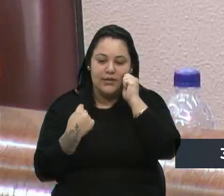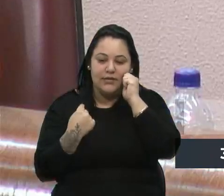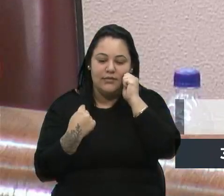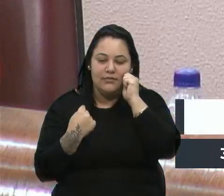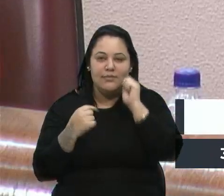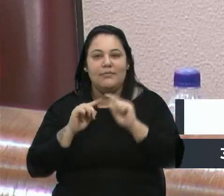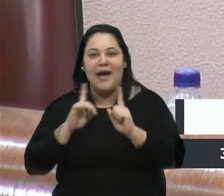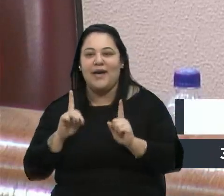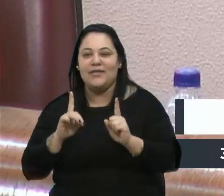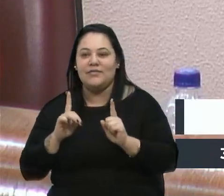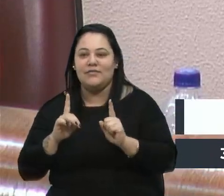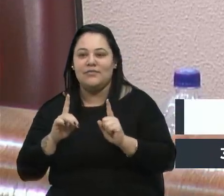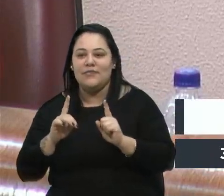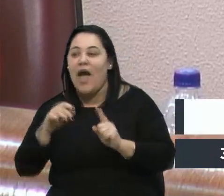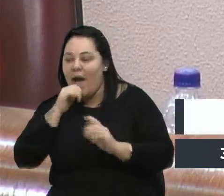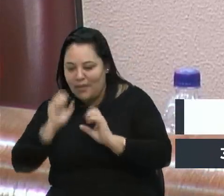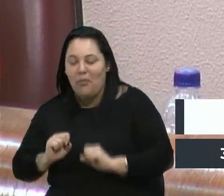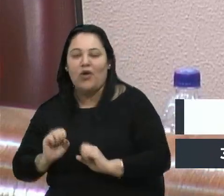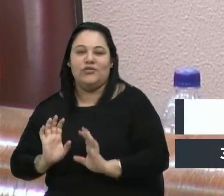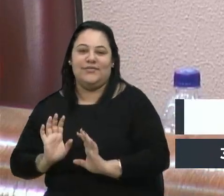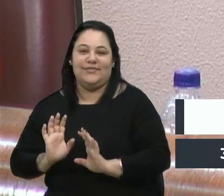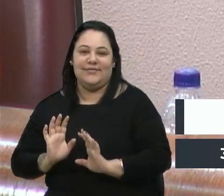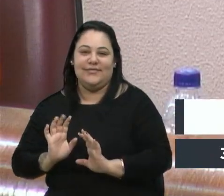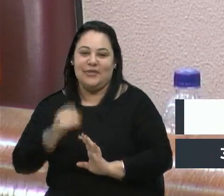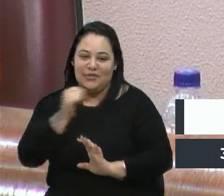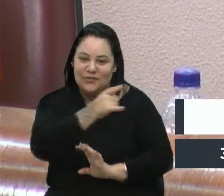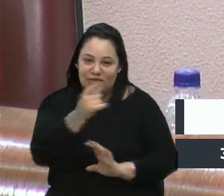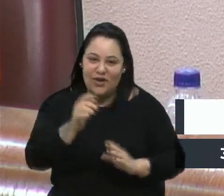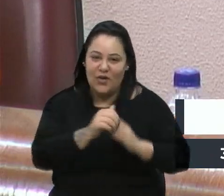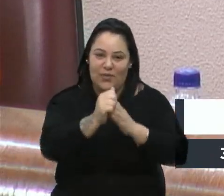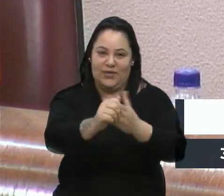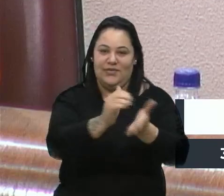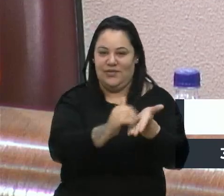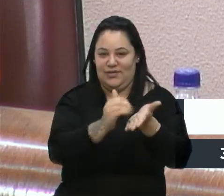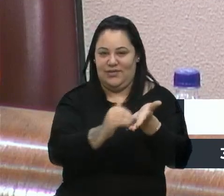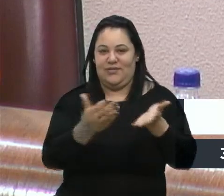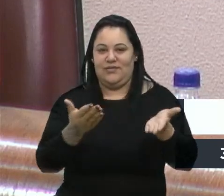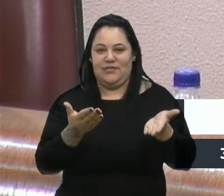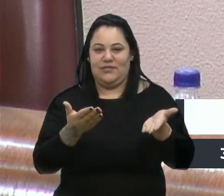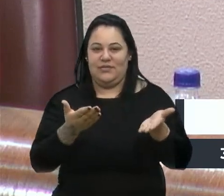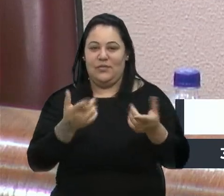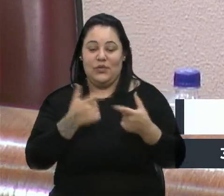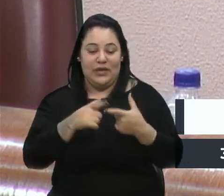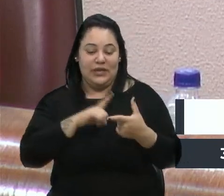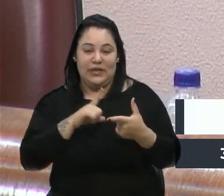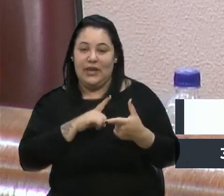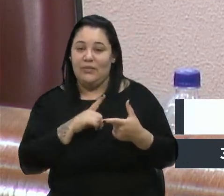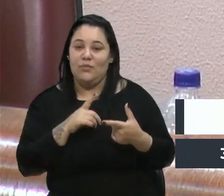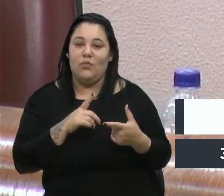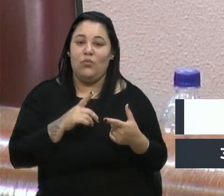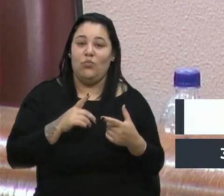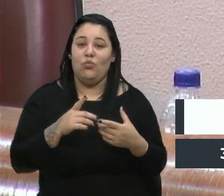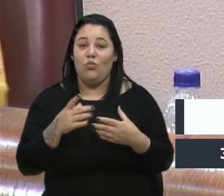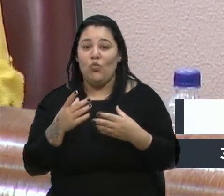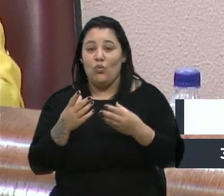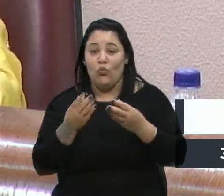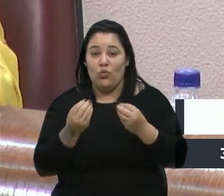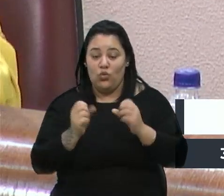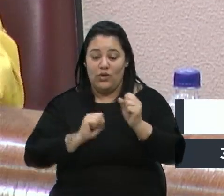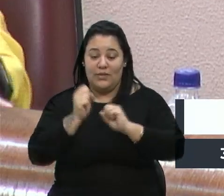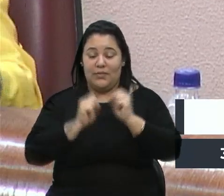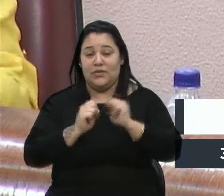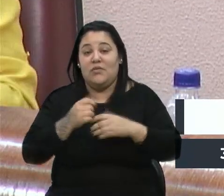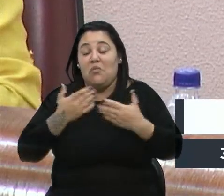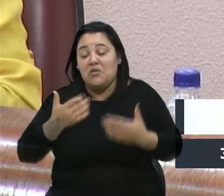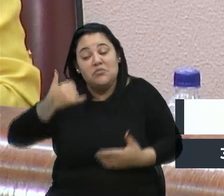Então, secretário, por favor, se estiver acompanhando aí, né? Porque o que vem de empresa, pelo menos no meu celular, que eu